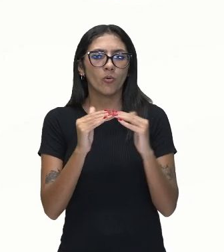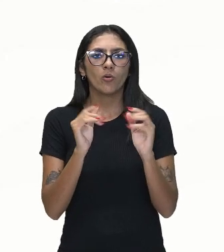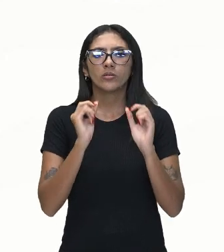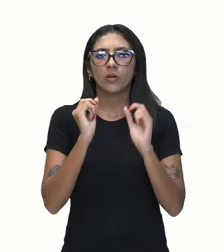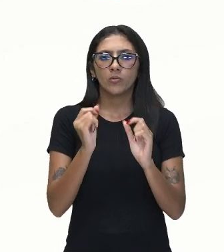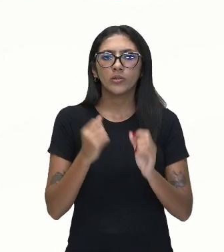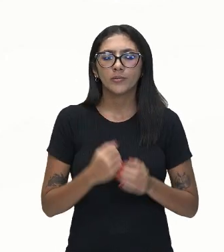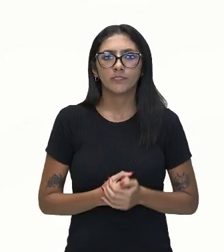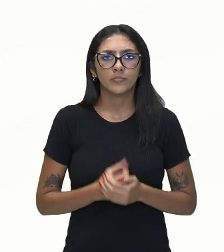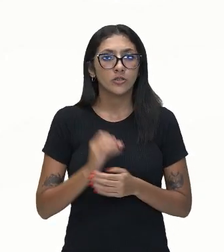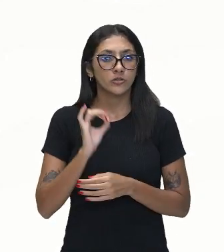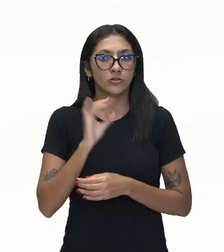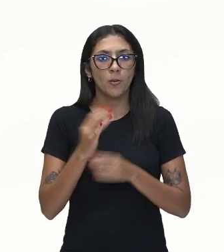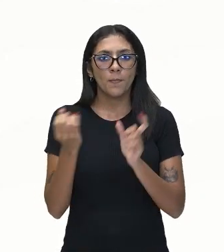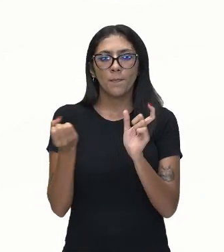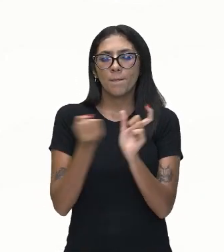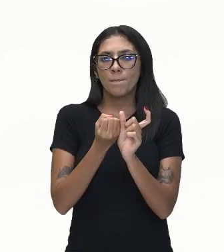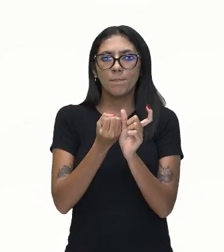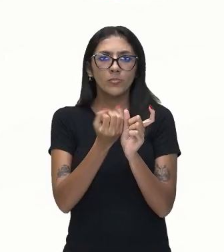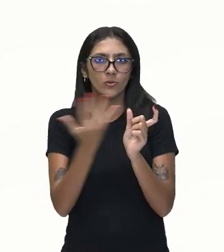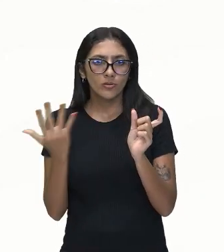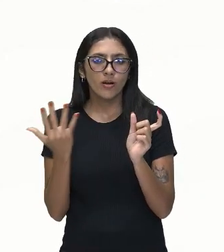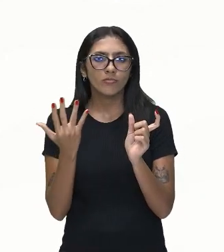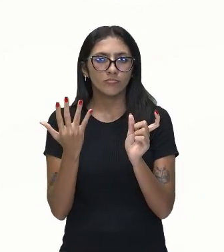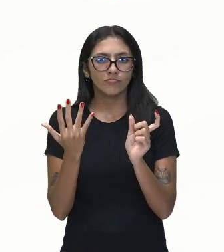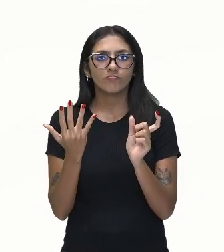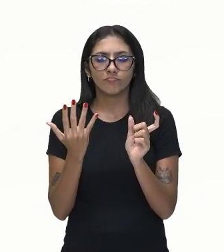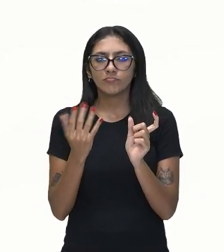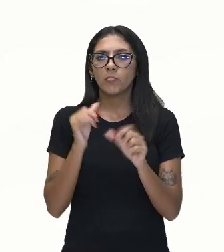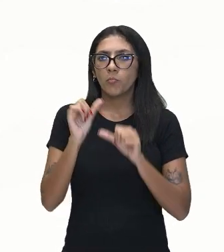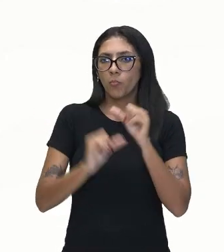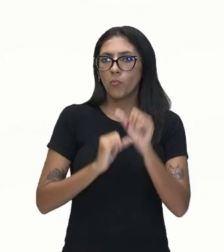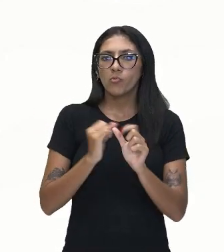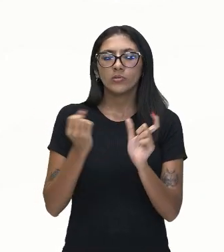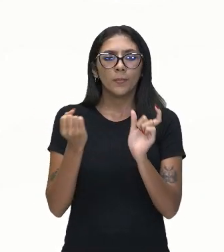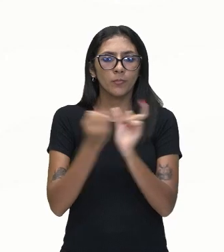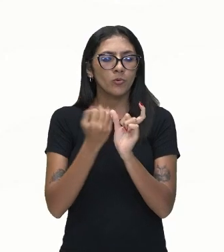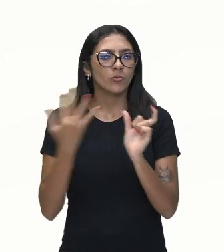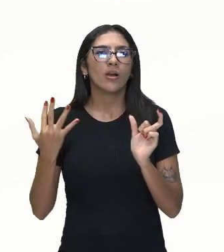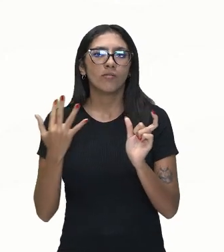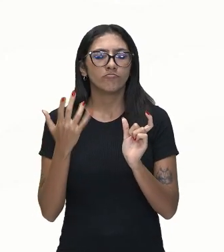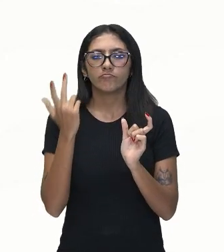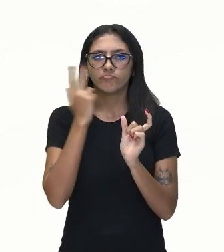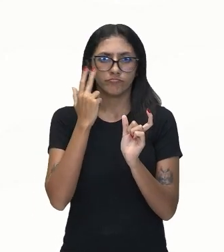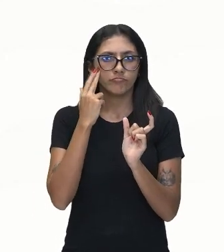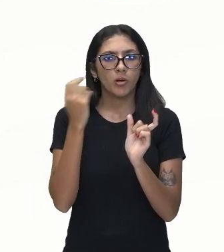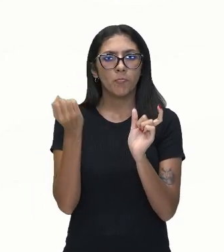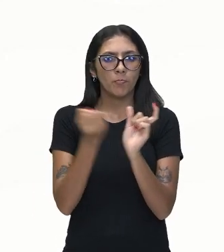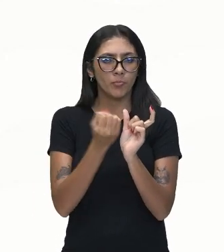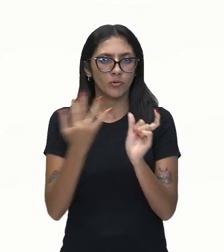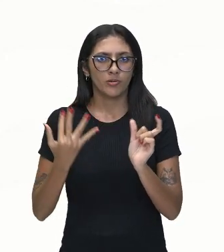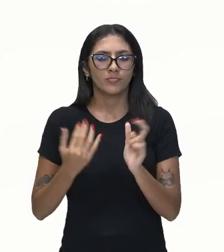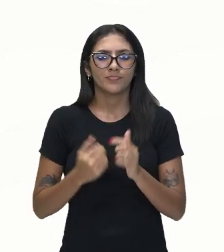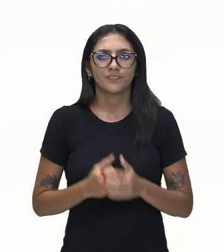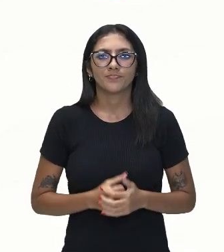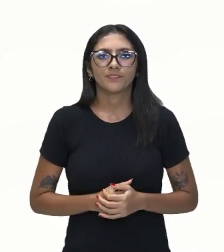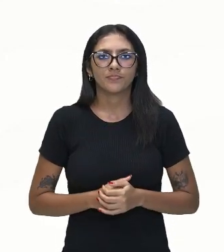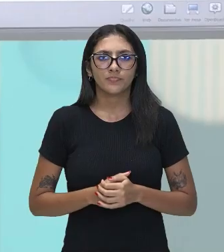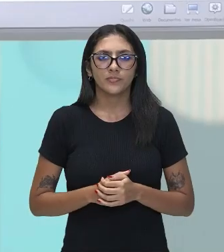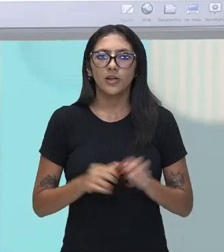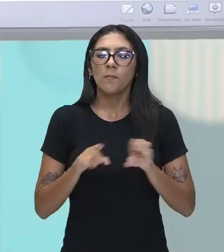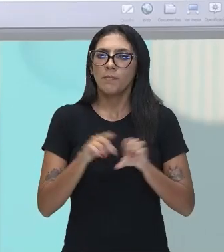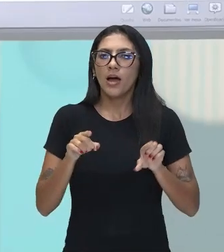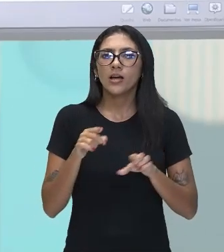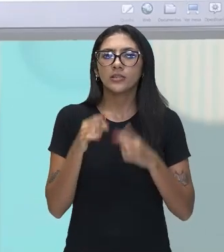será no plural. O verbo irá para o plural, normalmente. Mas nós vamos observar